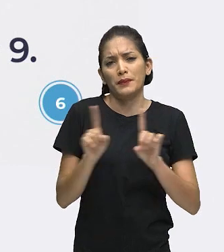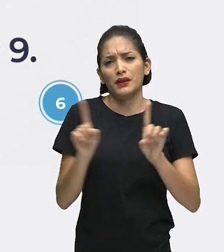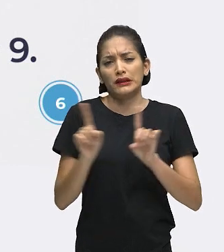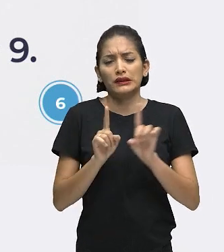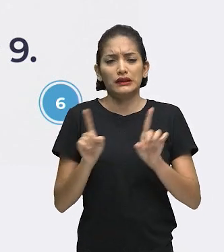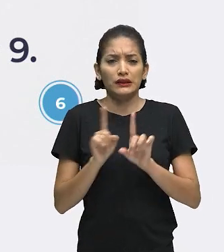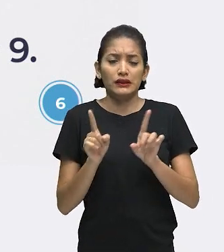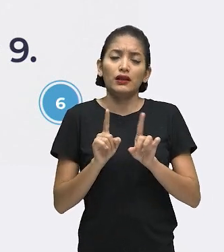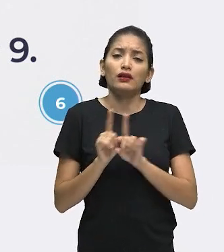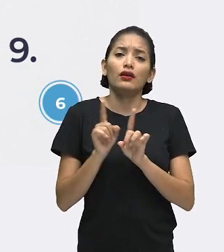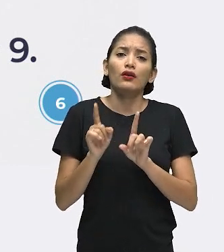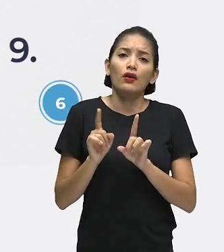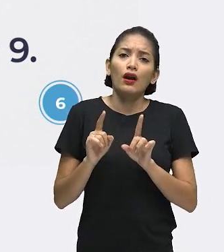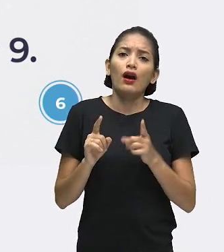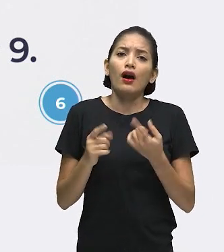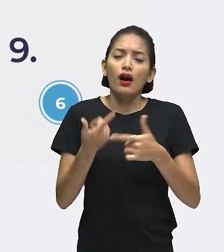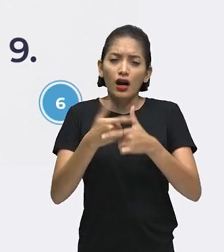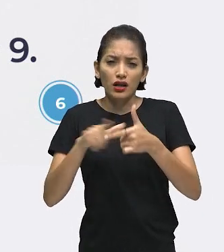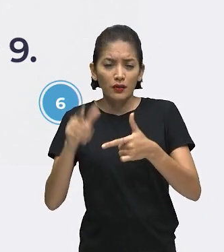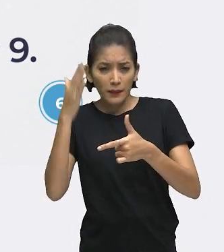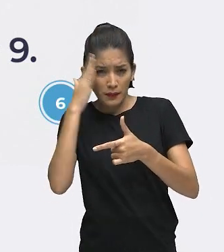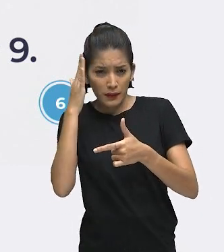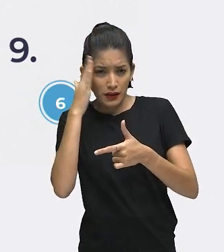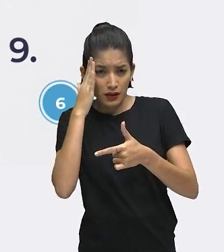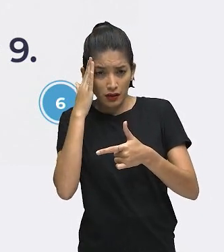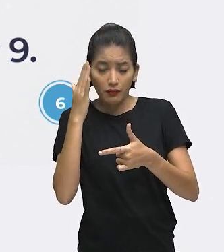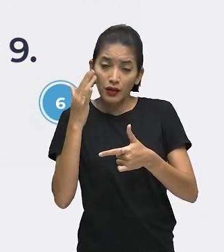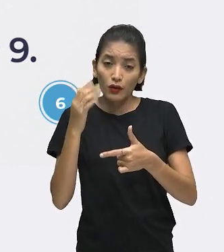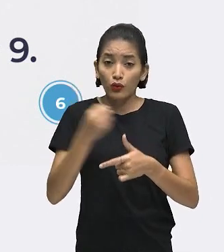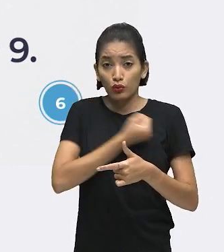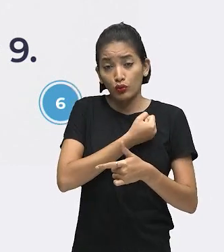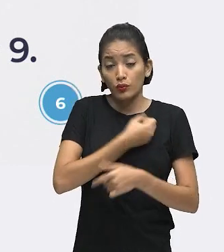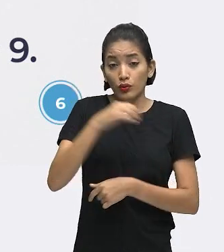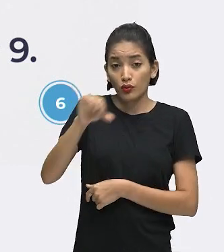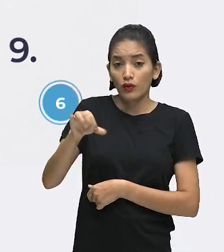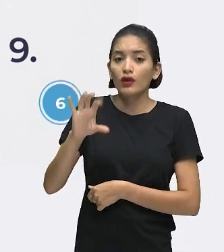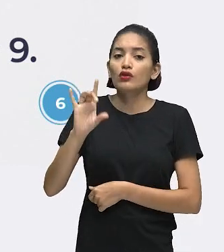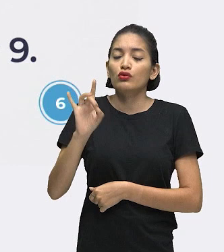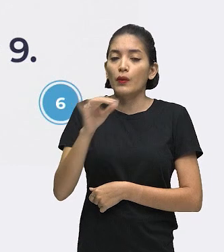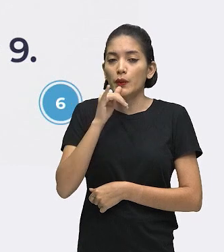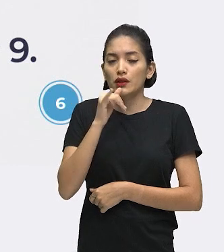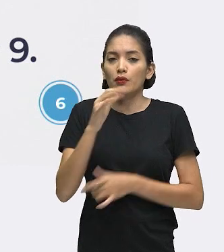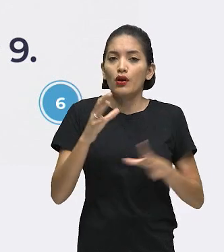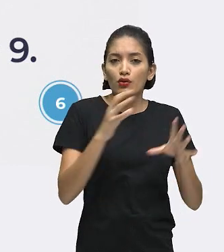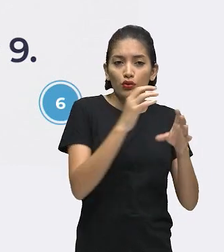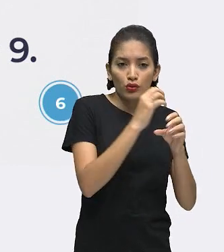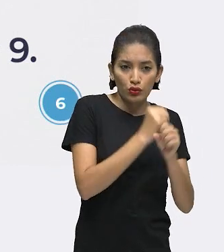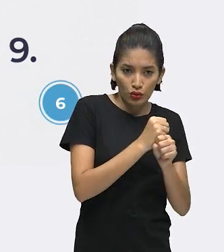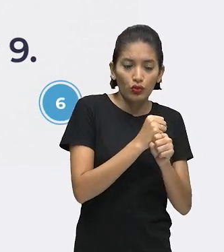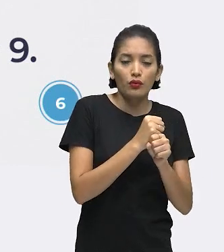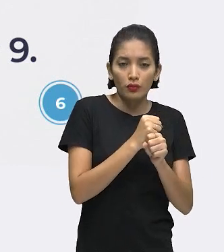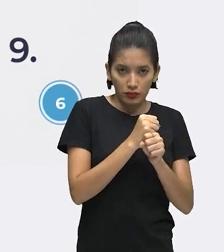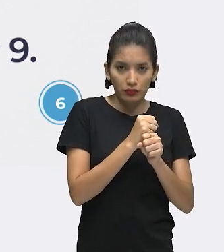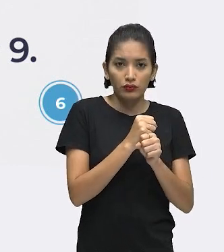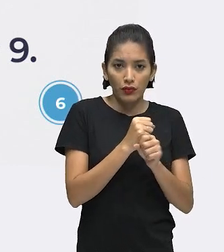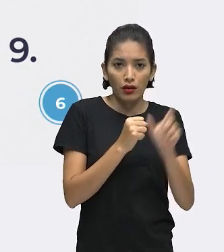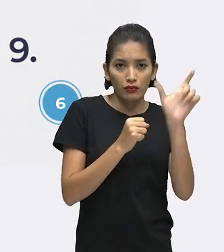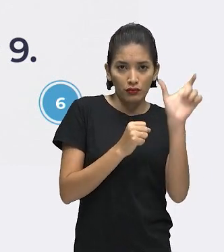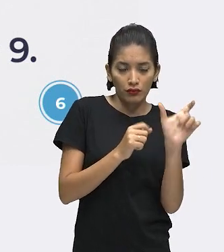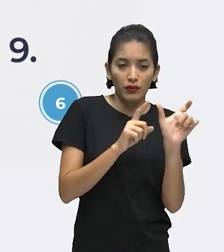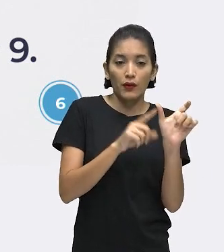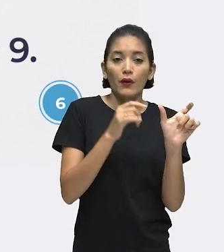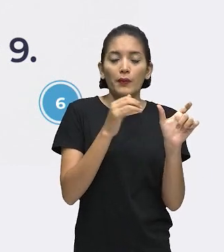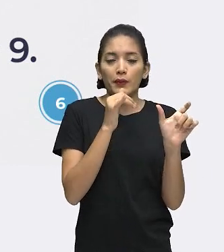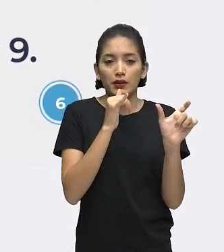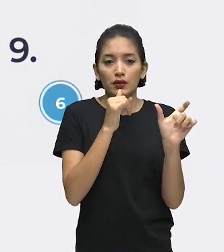realizar a divisão para saber que ele é divisível por 9. Basta a gente somar aqui os algarismos desse valor. Olha